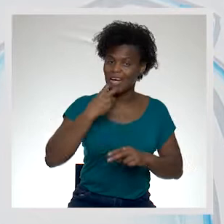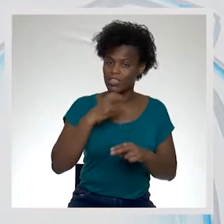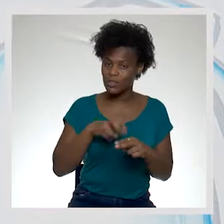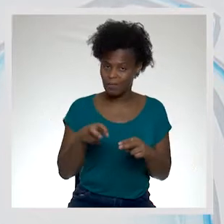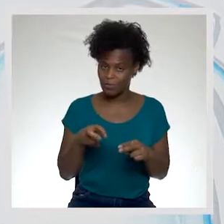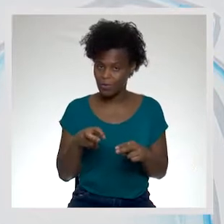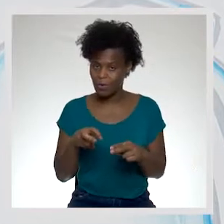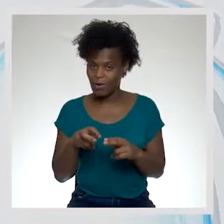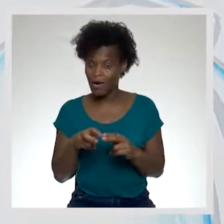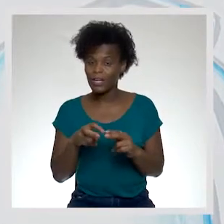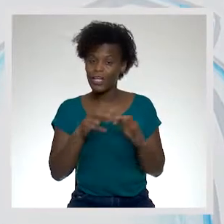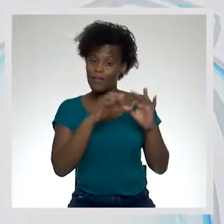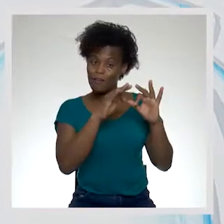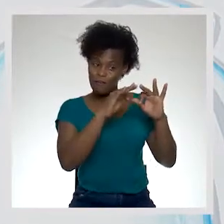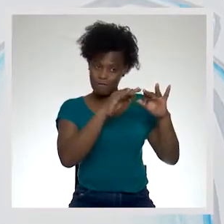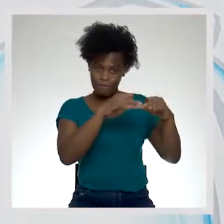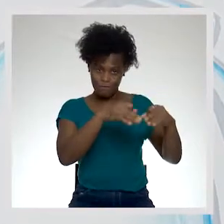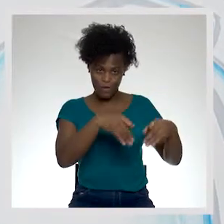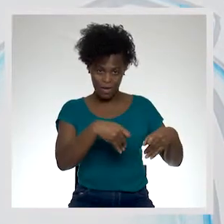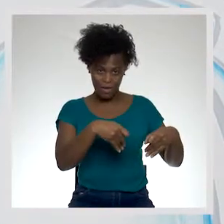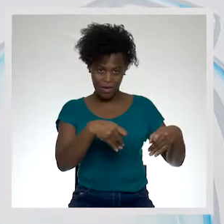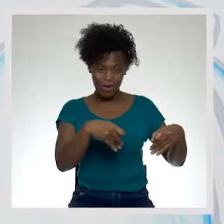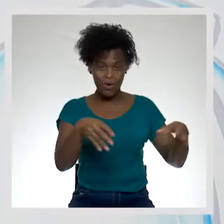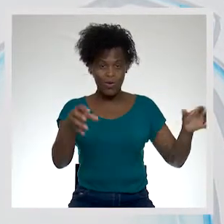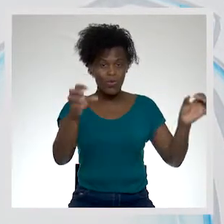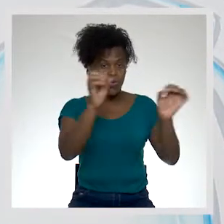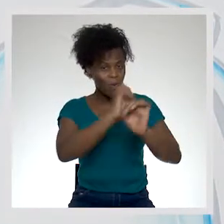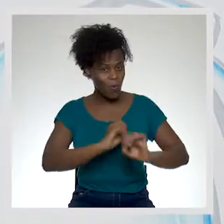energéticos renováveis e não renováveis.